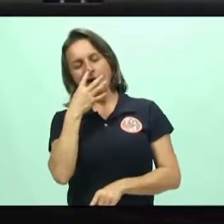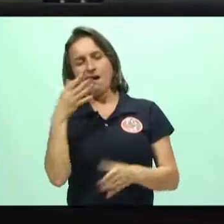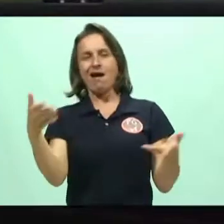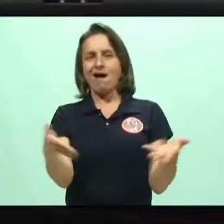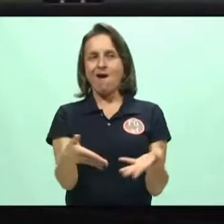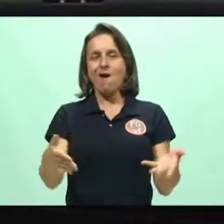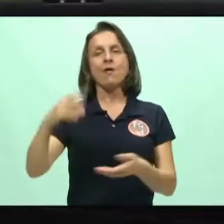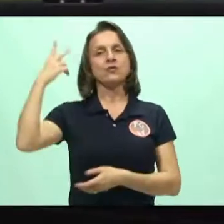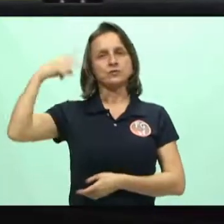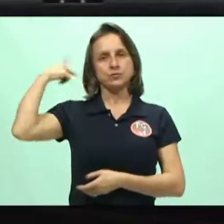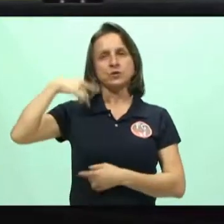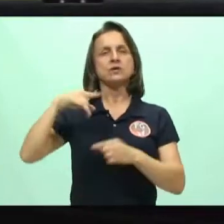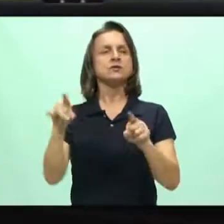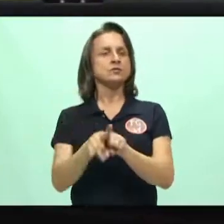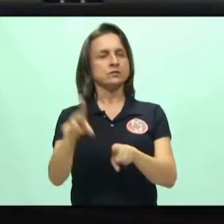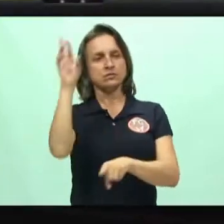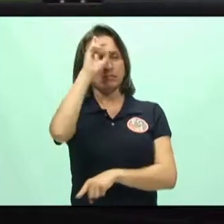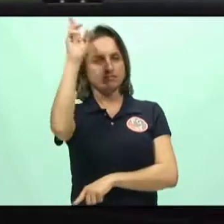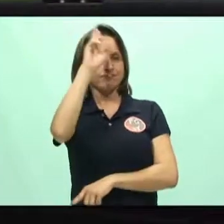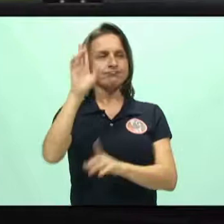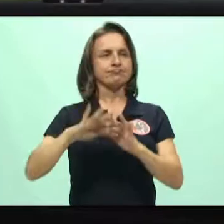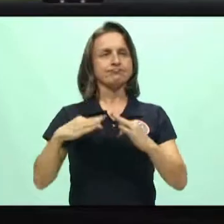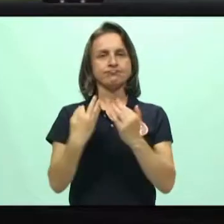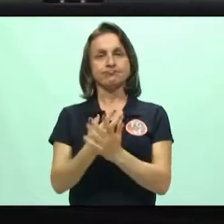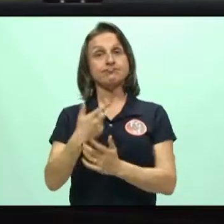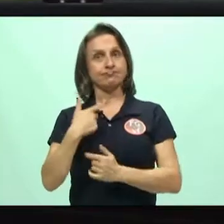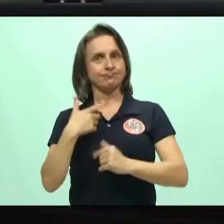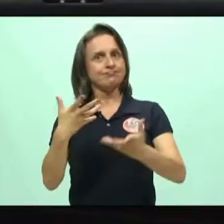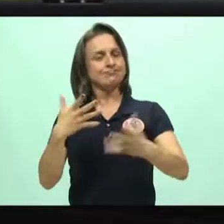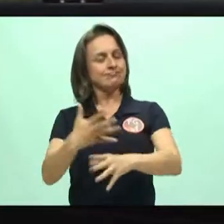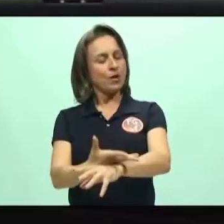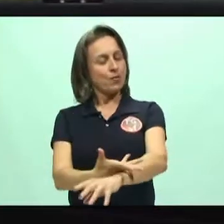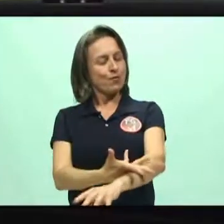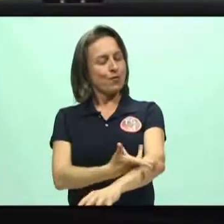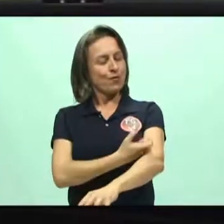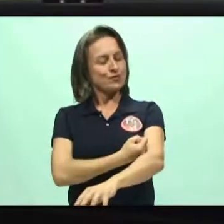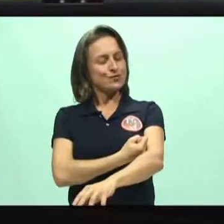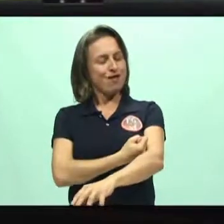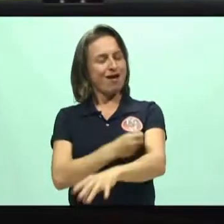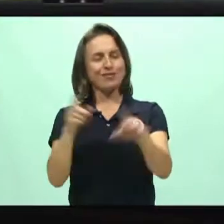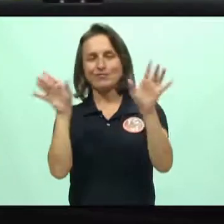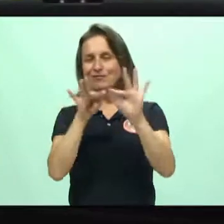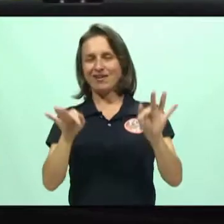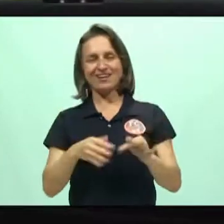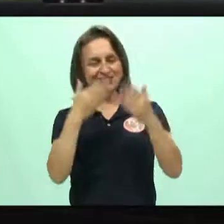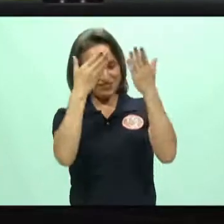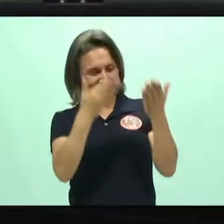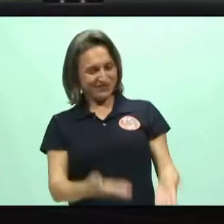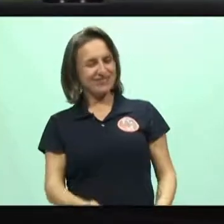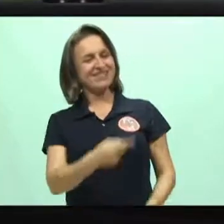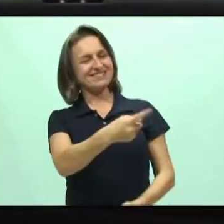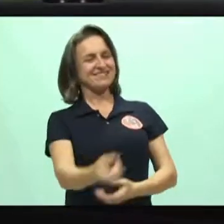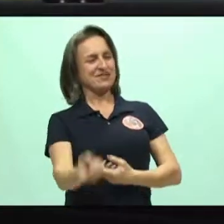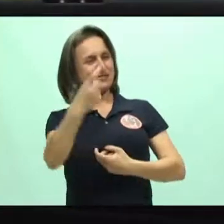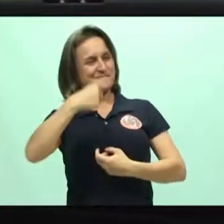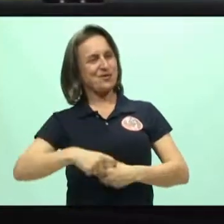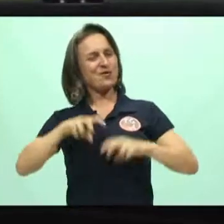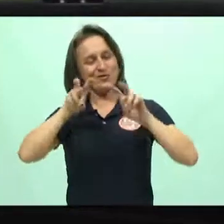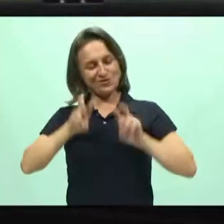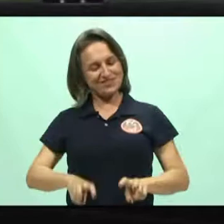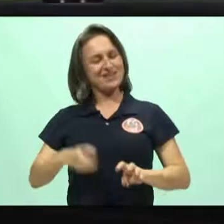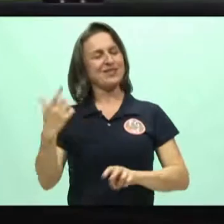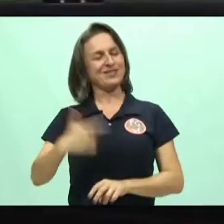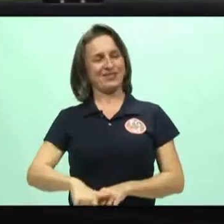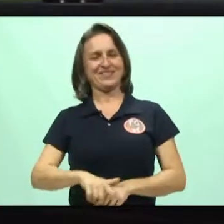parlamentar como chefe de família tá E quer dizer que eu fico muito emocionado e muito contente de ver vossa excelência sentado novamente